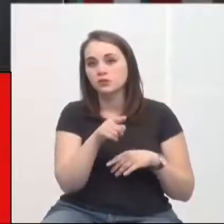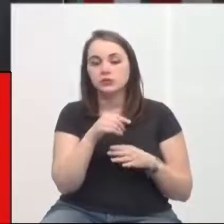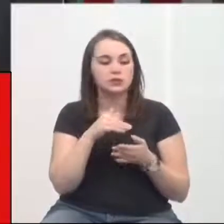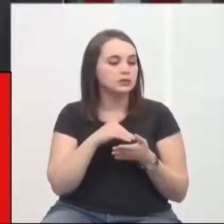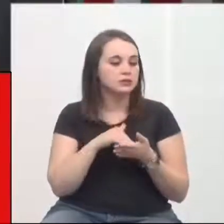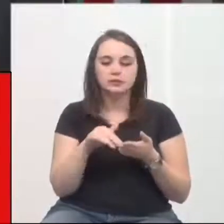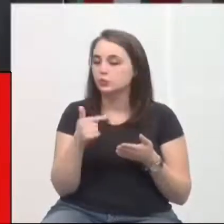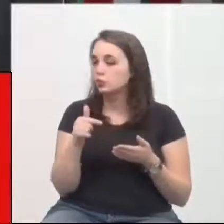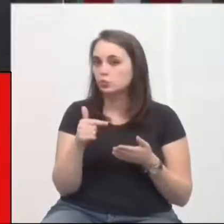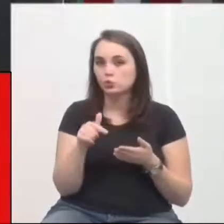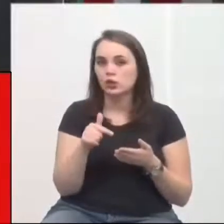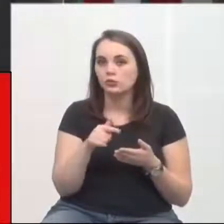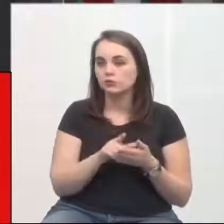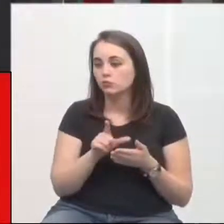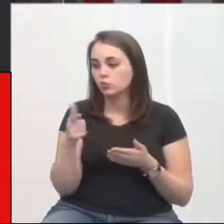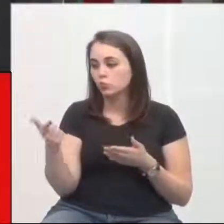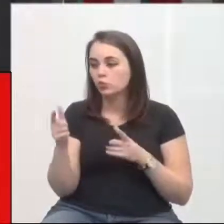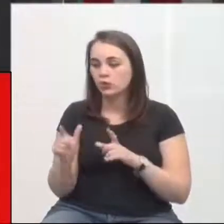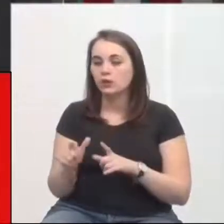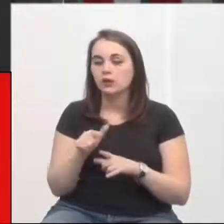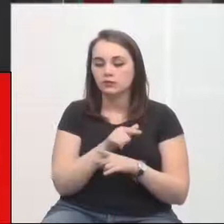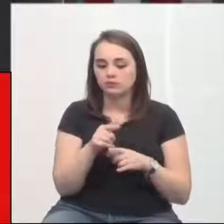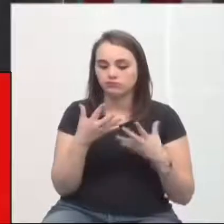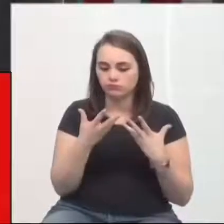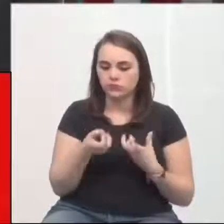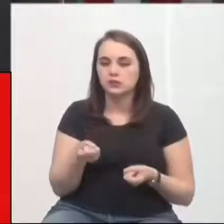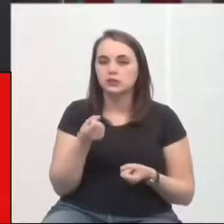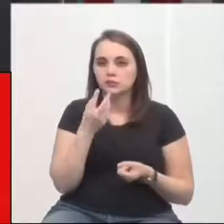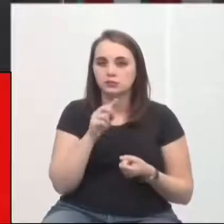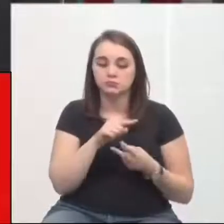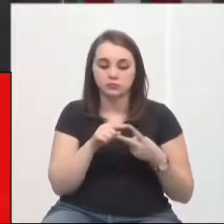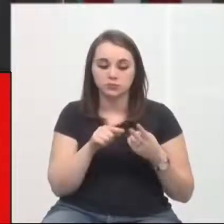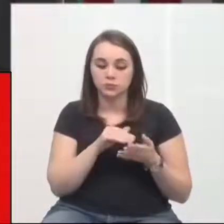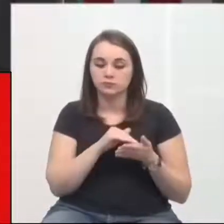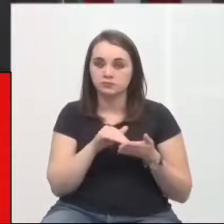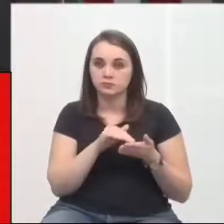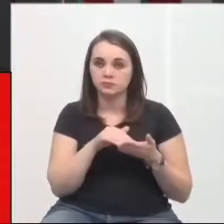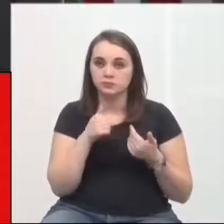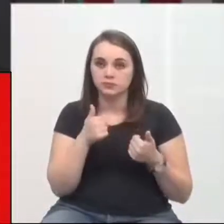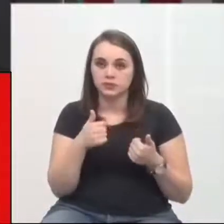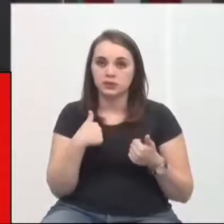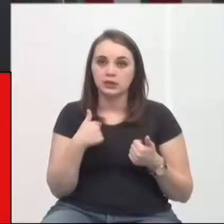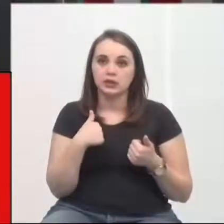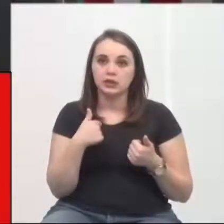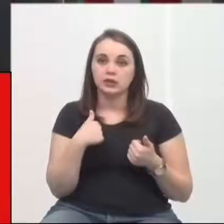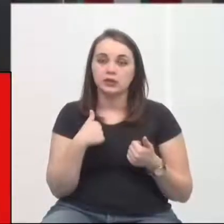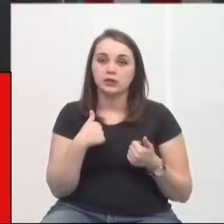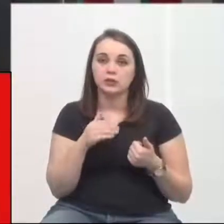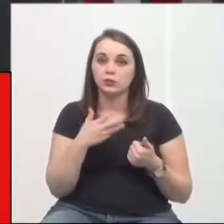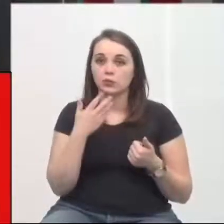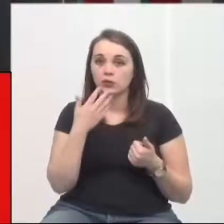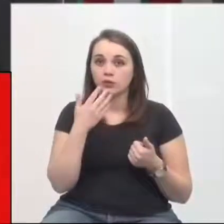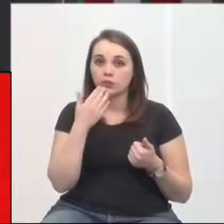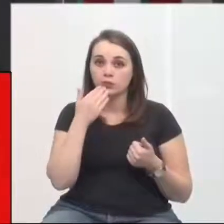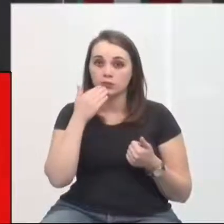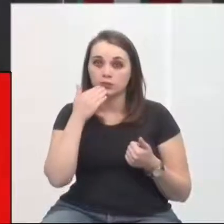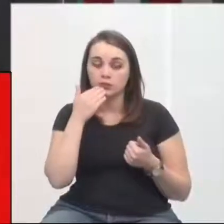muito bem recebido ali. E eu sou do estilo que quando é para cobrar,